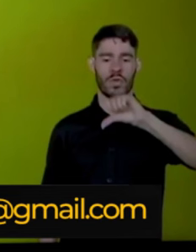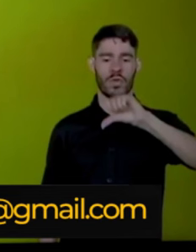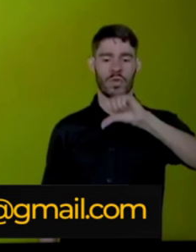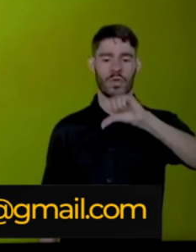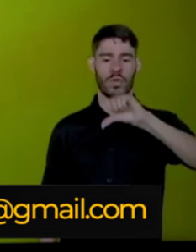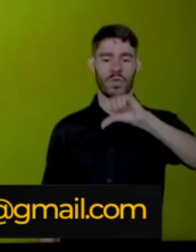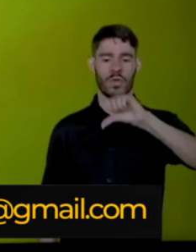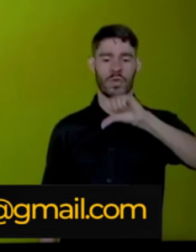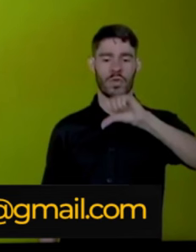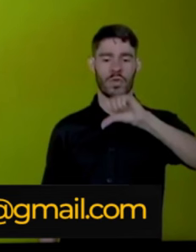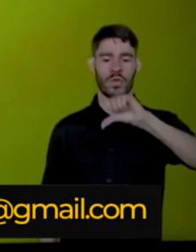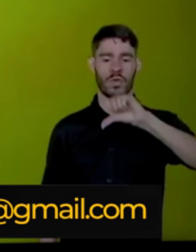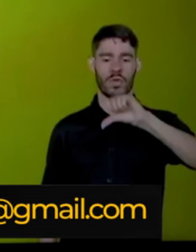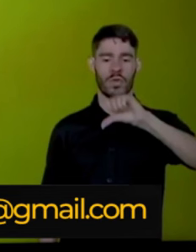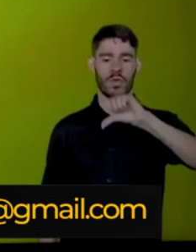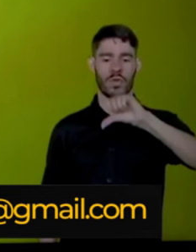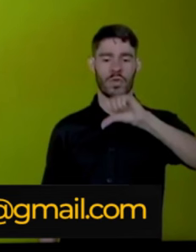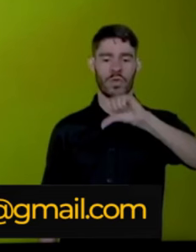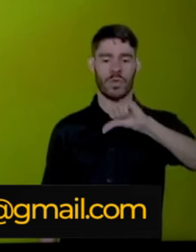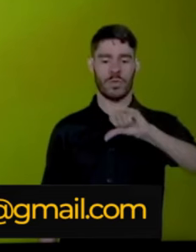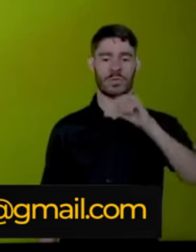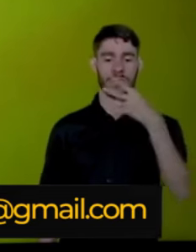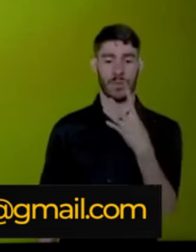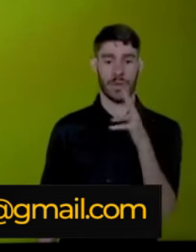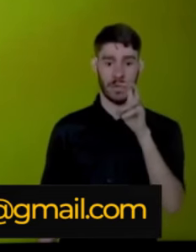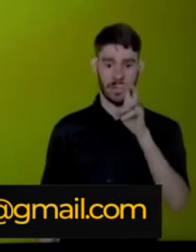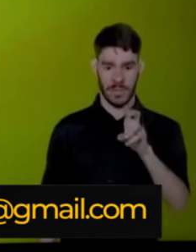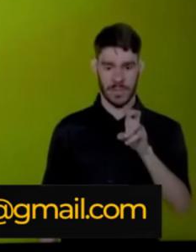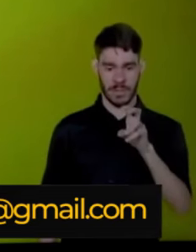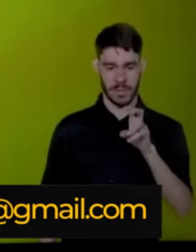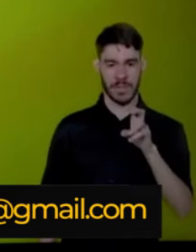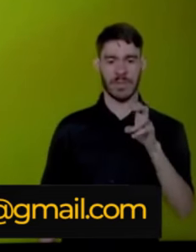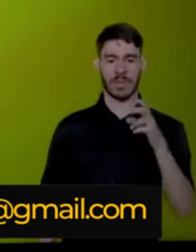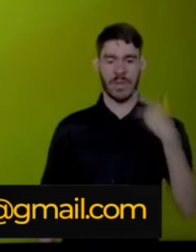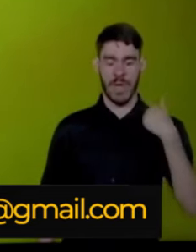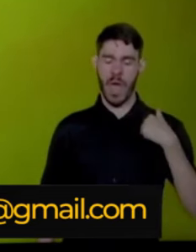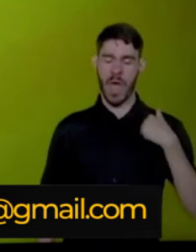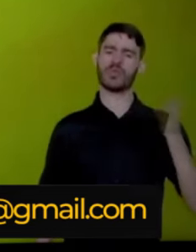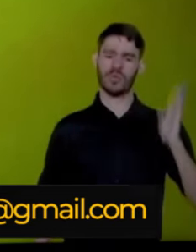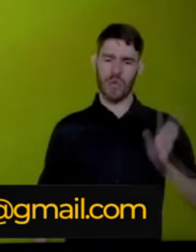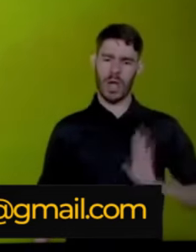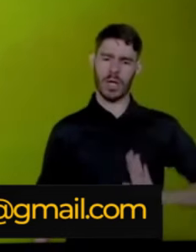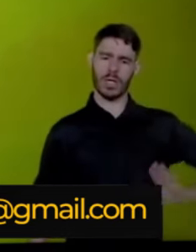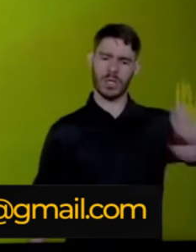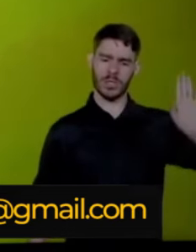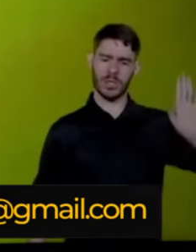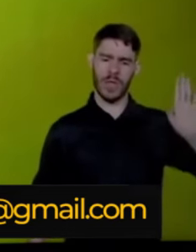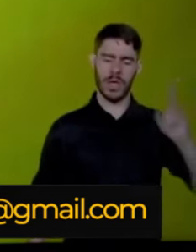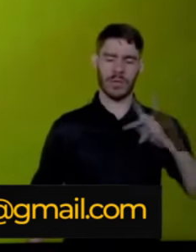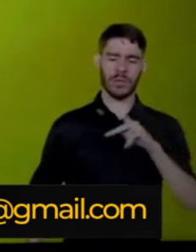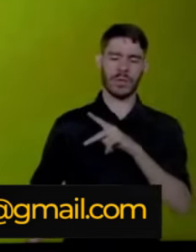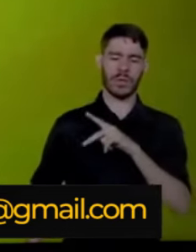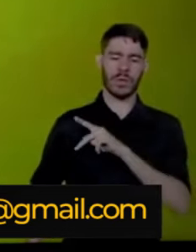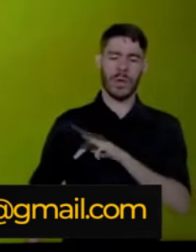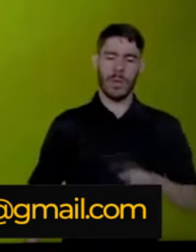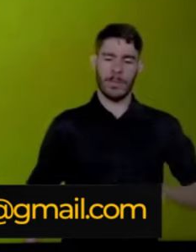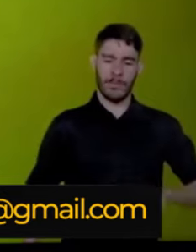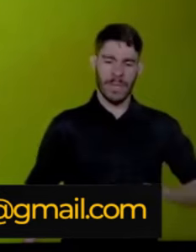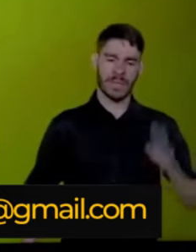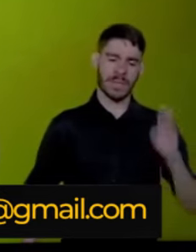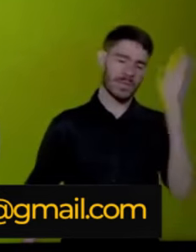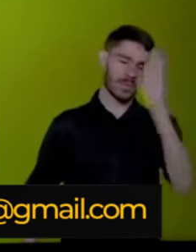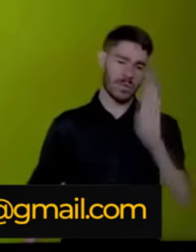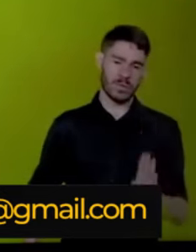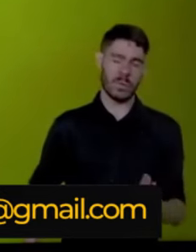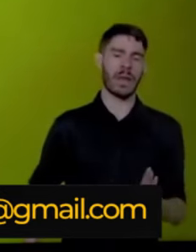basicamente isso que me fez ser candidato a presidente da república tantas vezes perder três